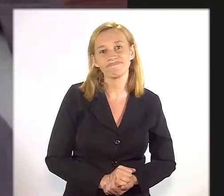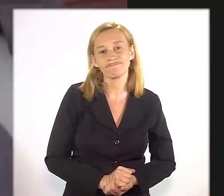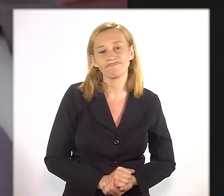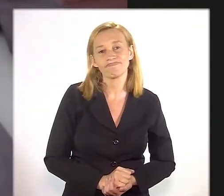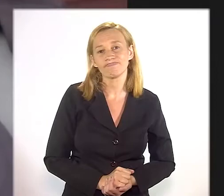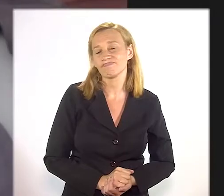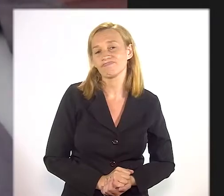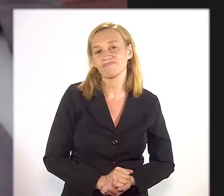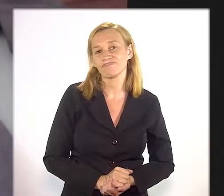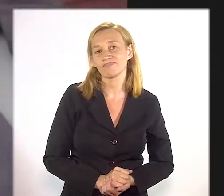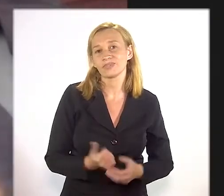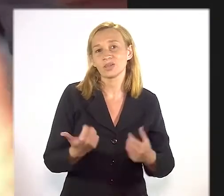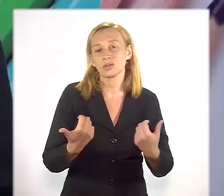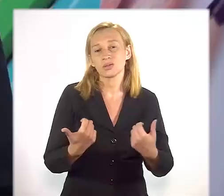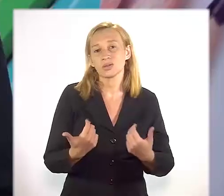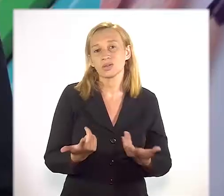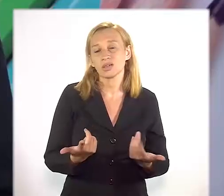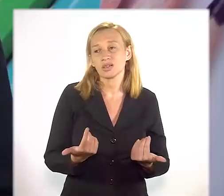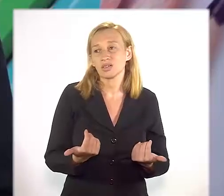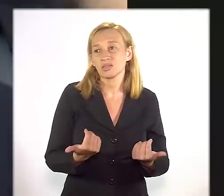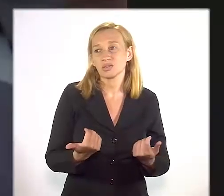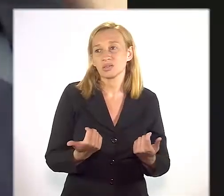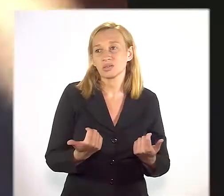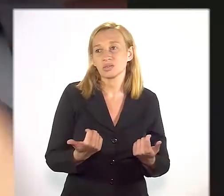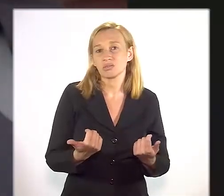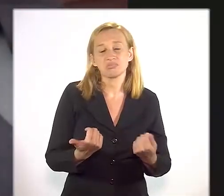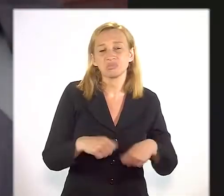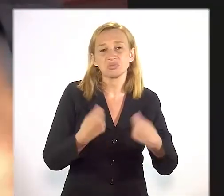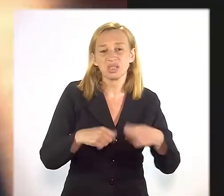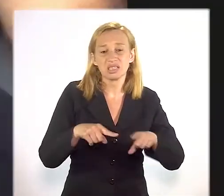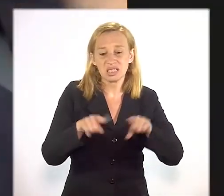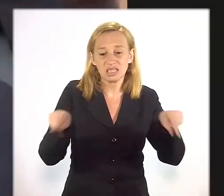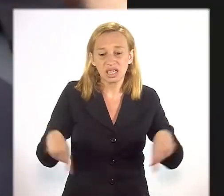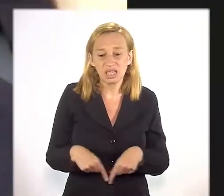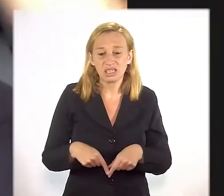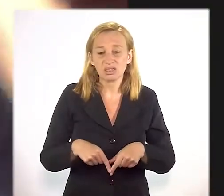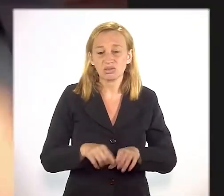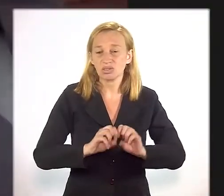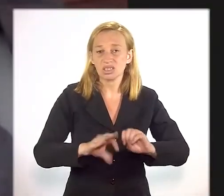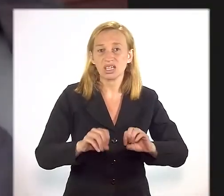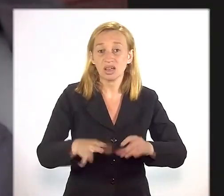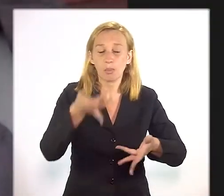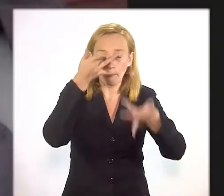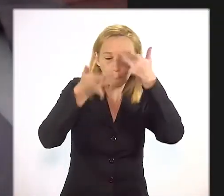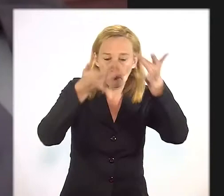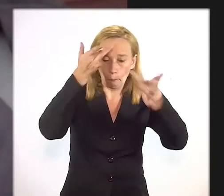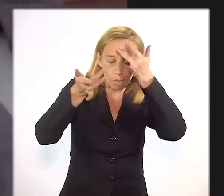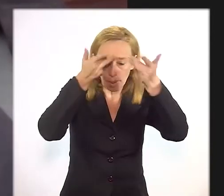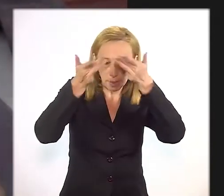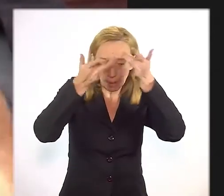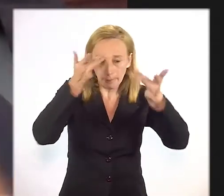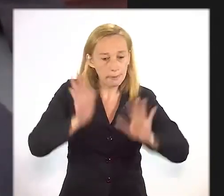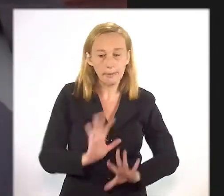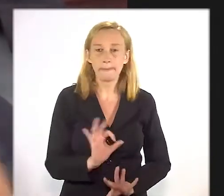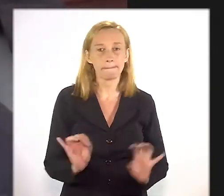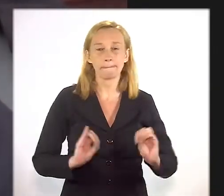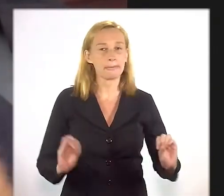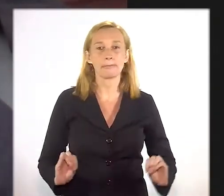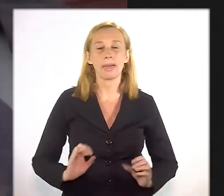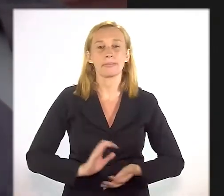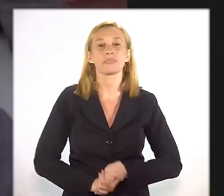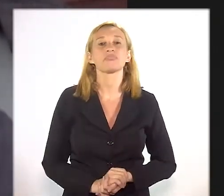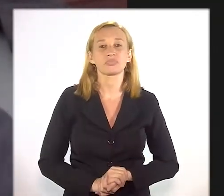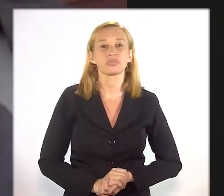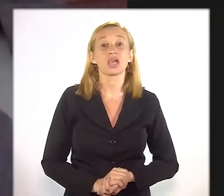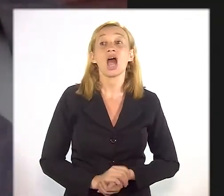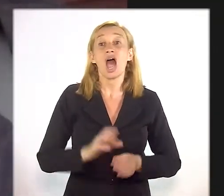necessidade. O que é que interessa estar um professor a ensinar a raiz quadrada se o outro não vai aprender? Não aprende nada. Numa escola de aula nada